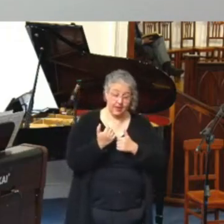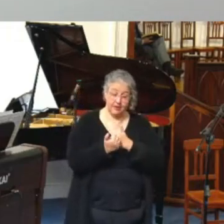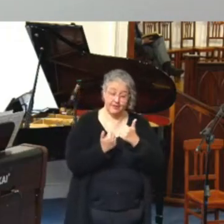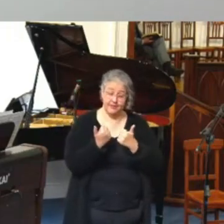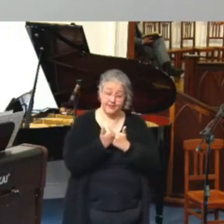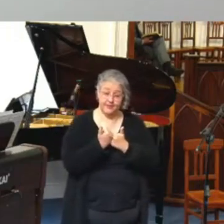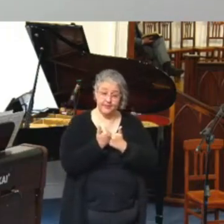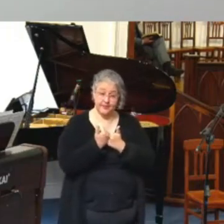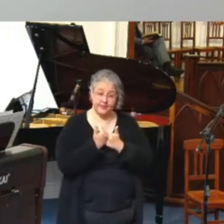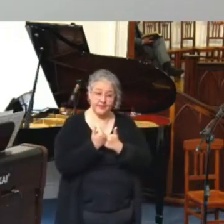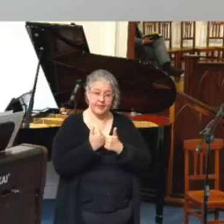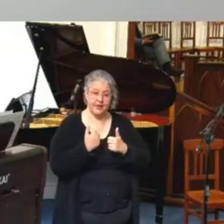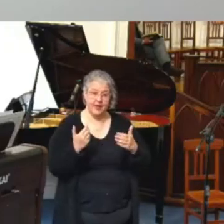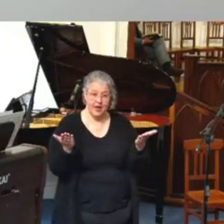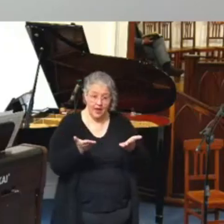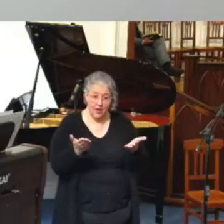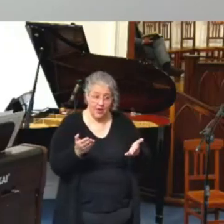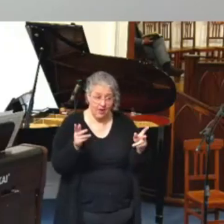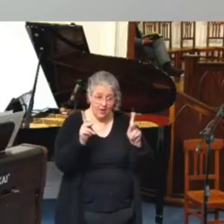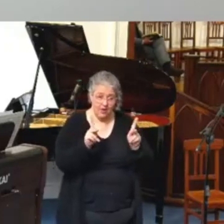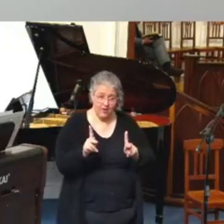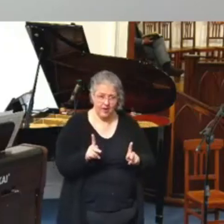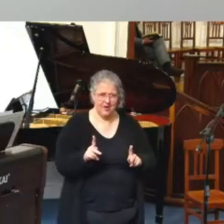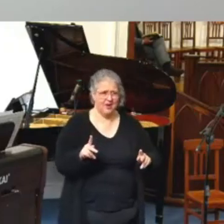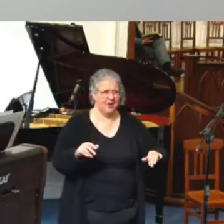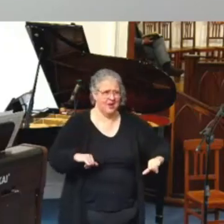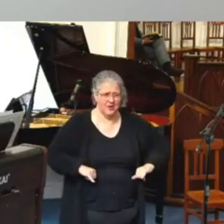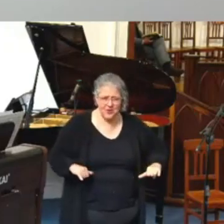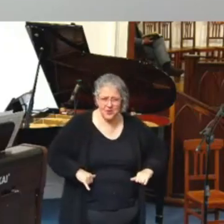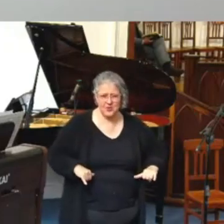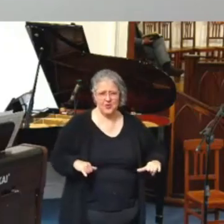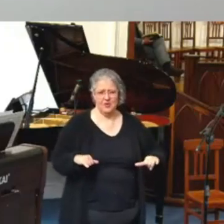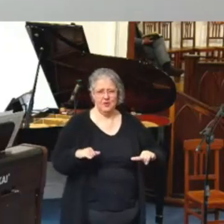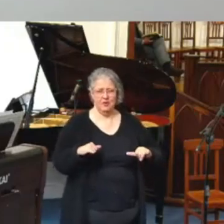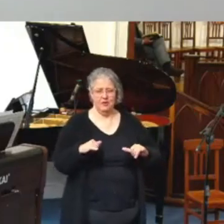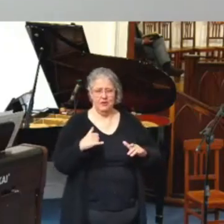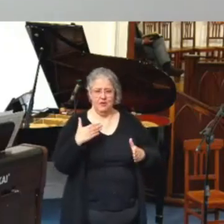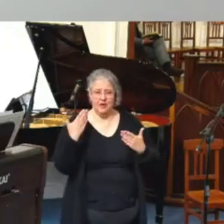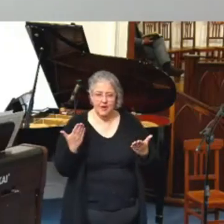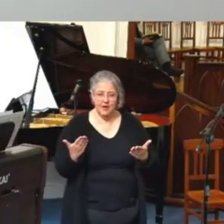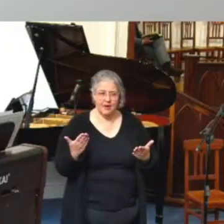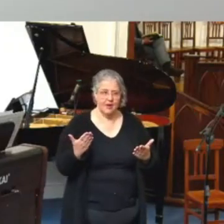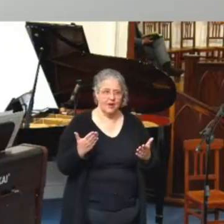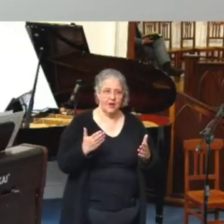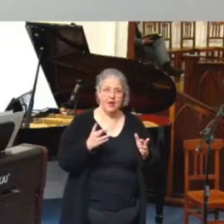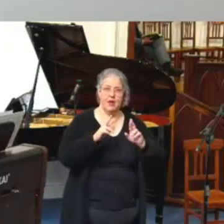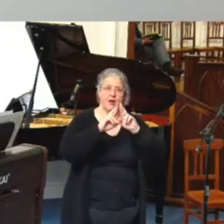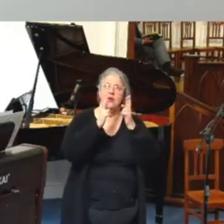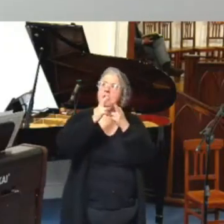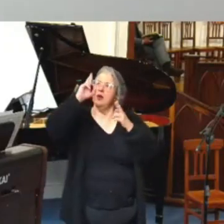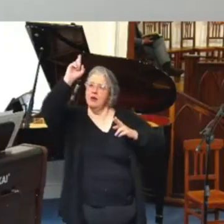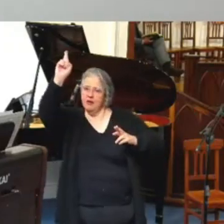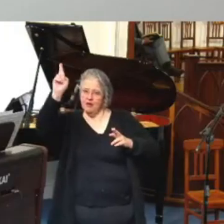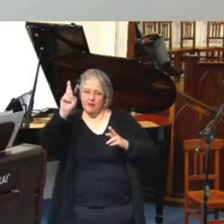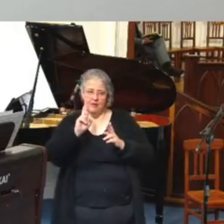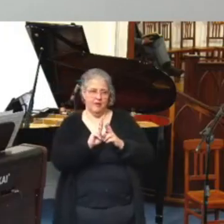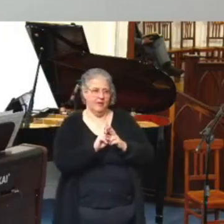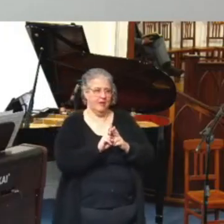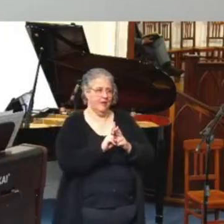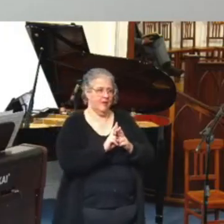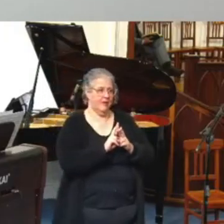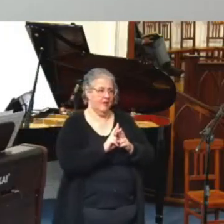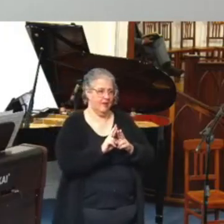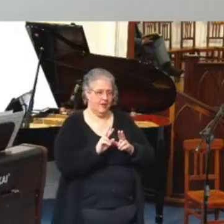no coração. Agora a dor deixou o seu reino para que